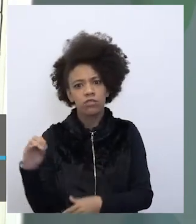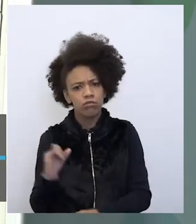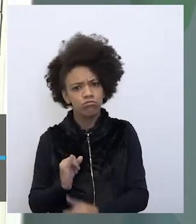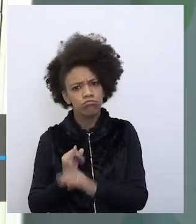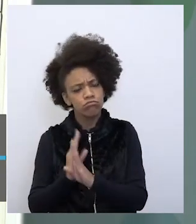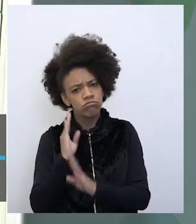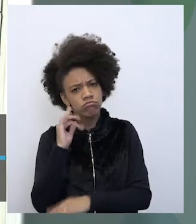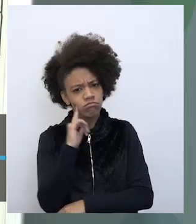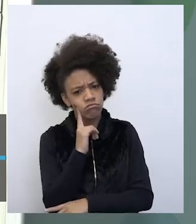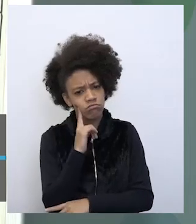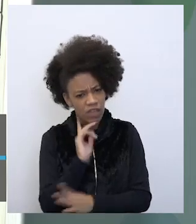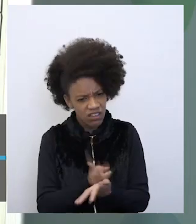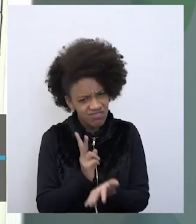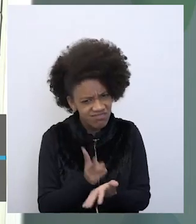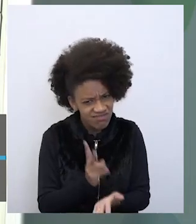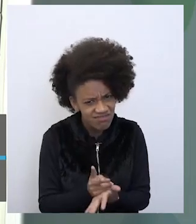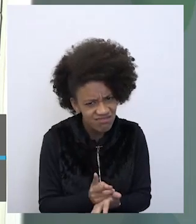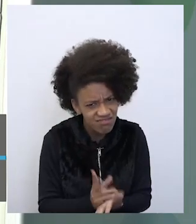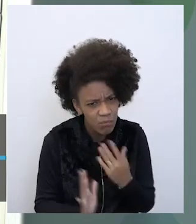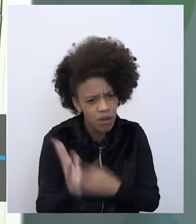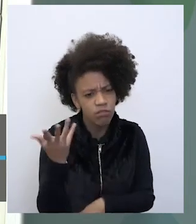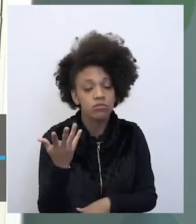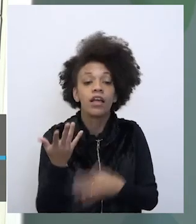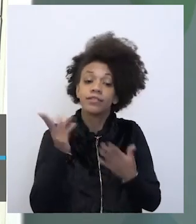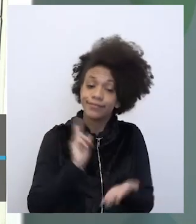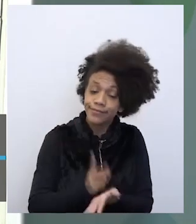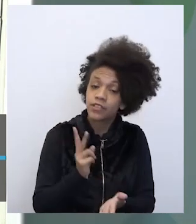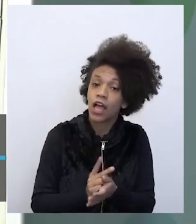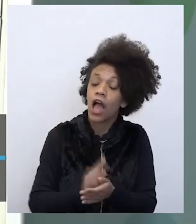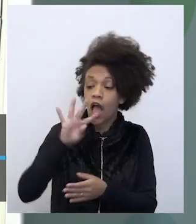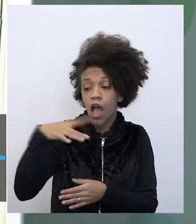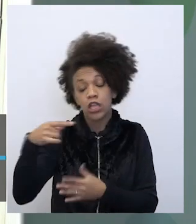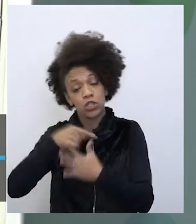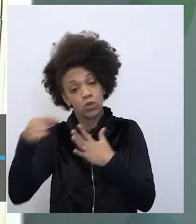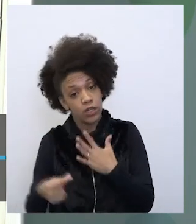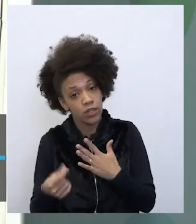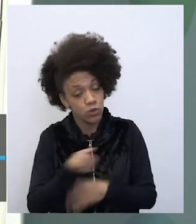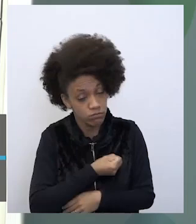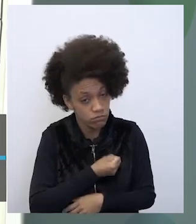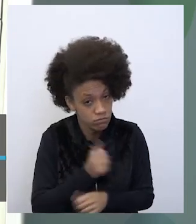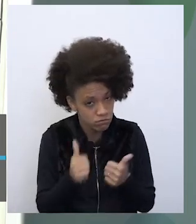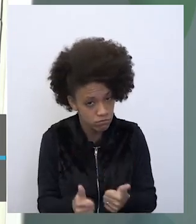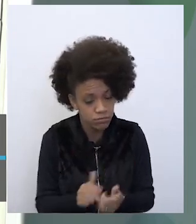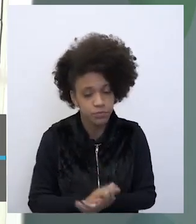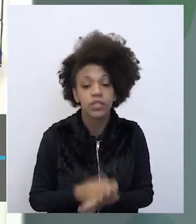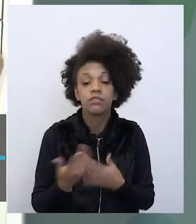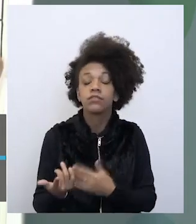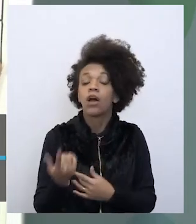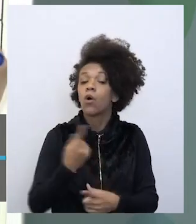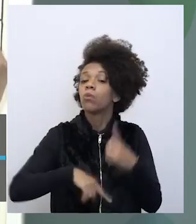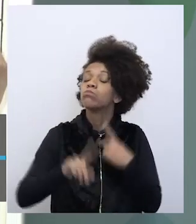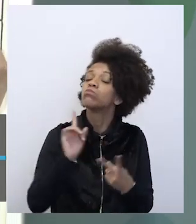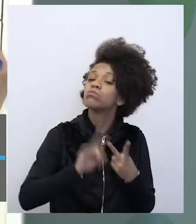sempre que é parábola isso acontece? Sim, sempre que o seu professor escolher os valores da tabela para você, tá bom? Então, quem é o par ordenado? 3